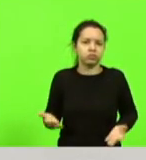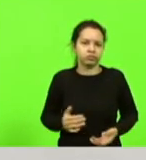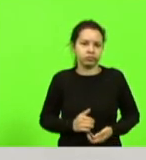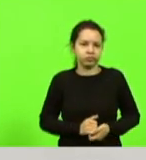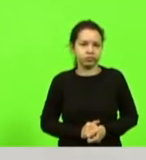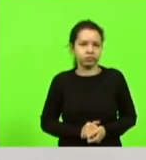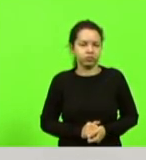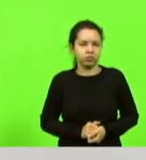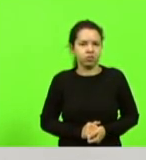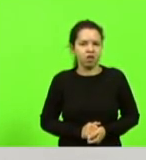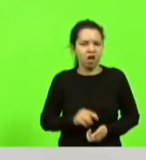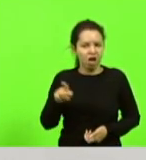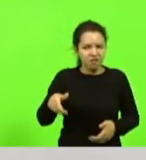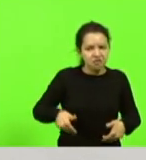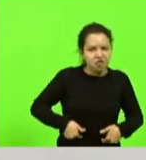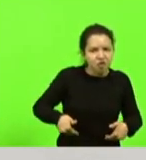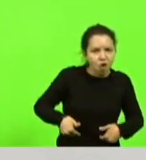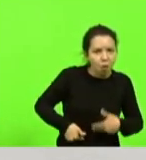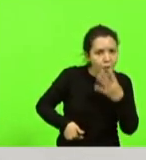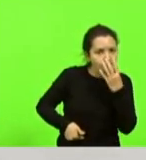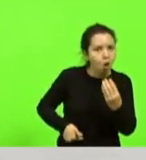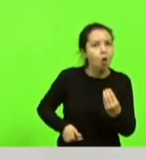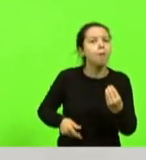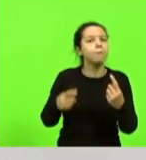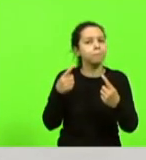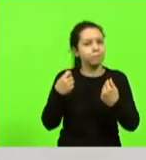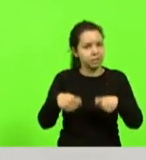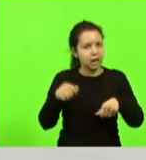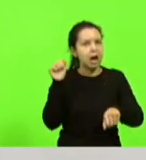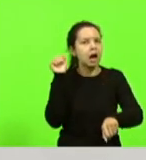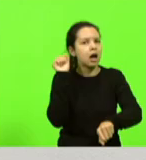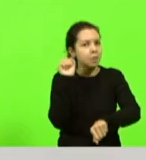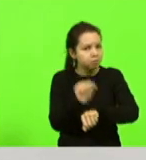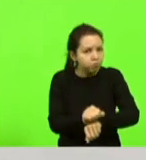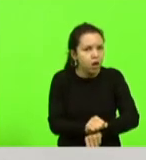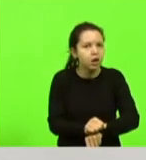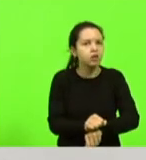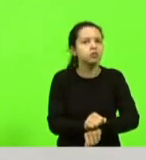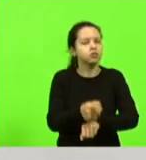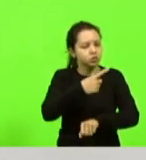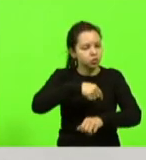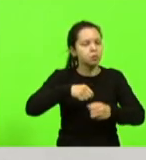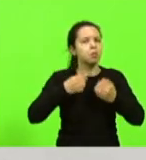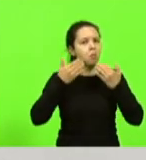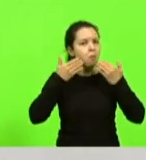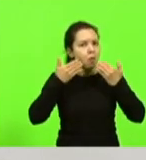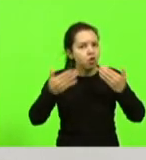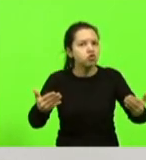Essa fome de lobo vai ter que acabar um dia. A gente tem que começar a expor isso aí.